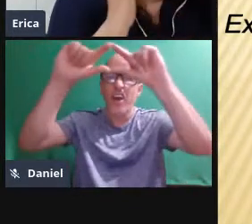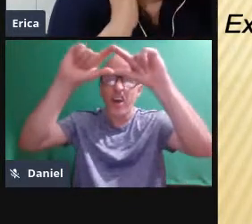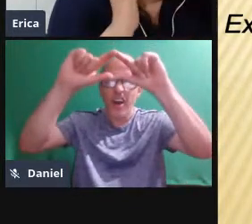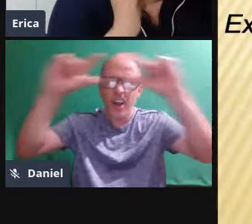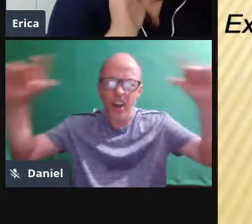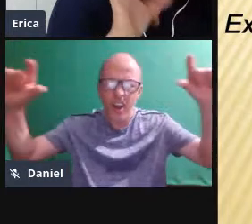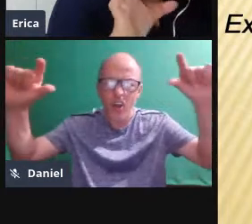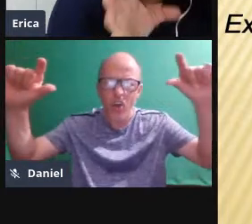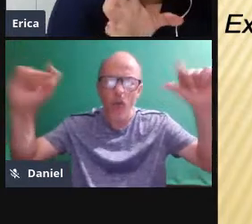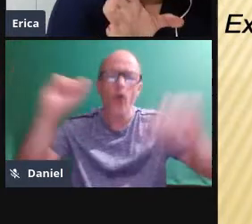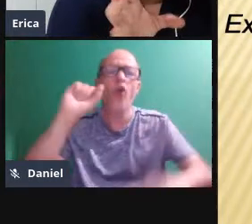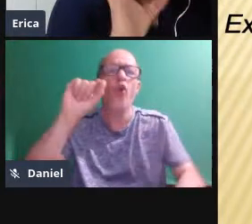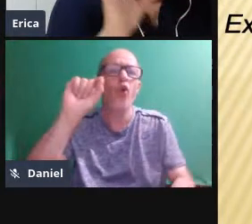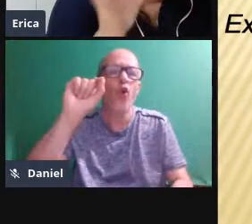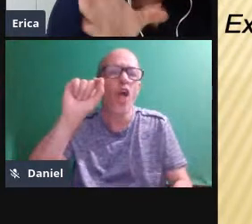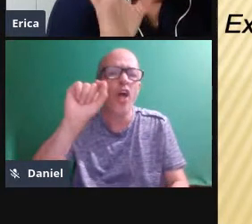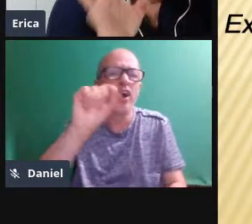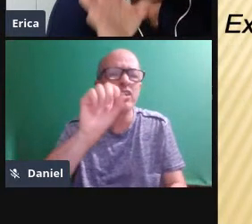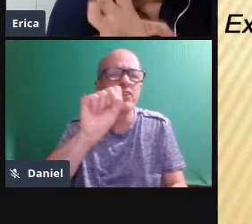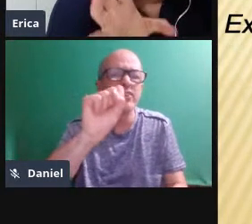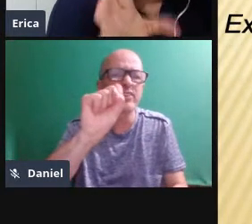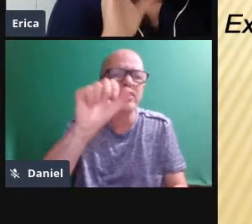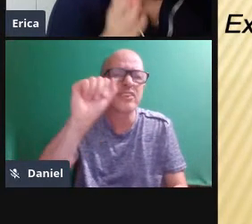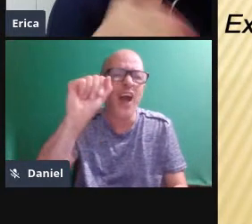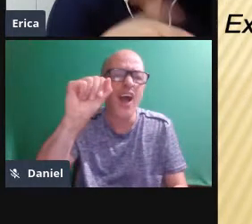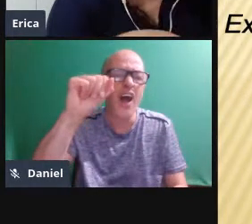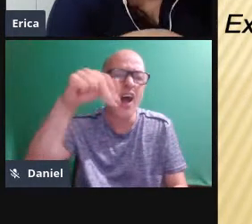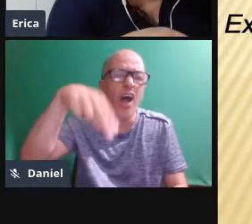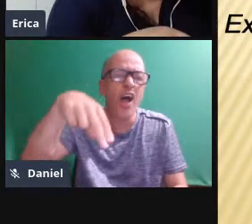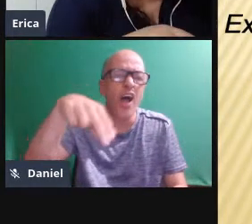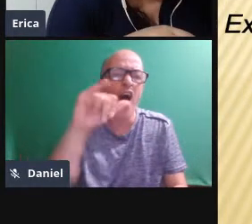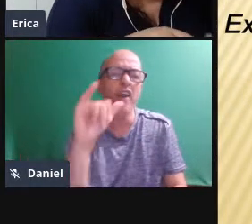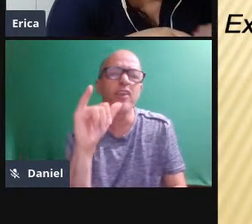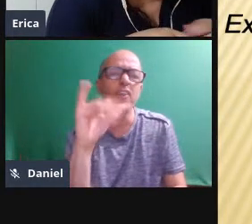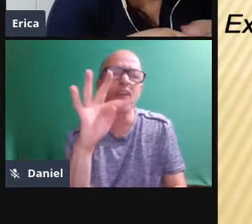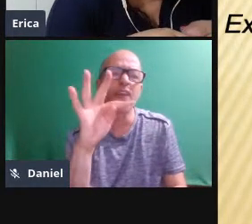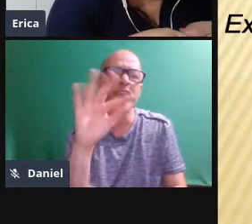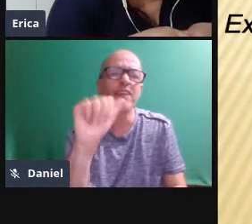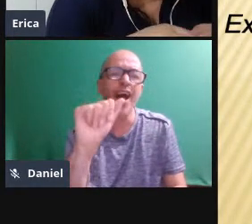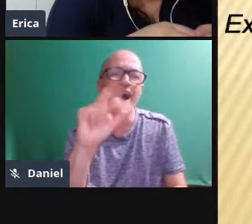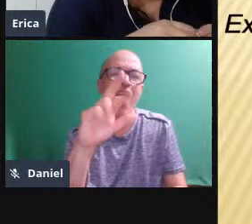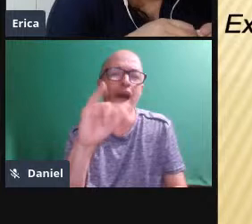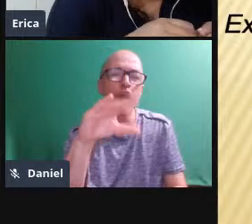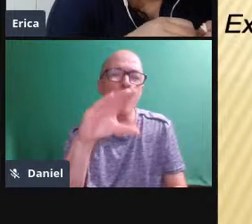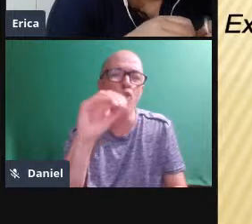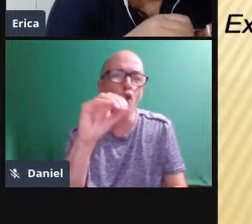E aí, pela linguagem, eu consegui compreender, mas o que estava escrito? Era